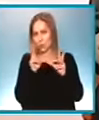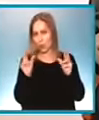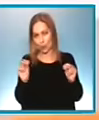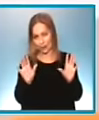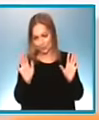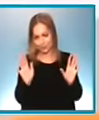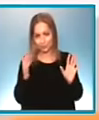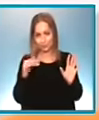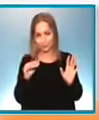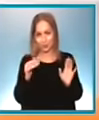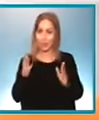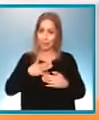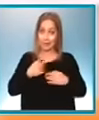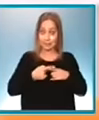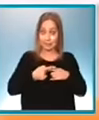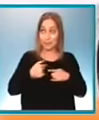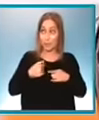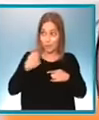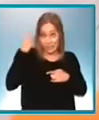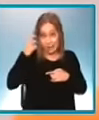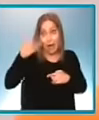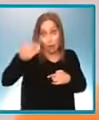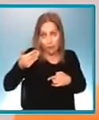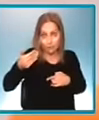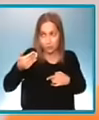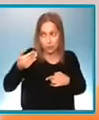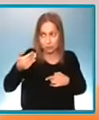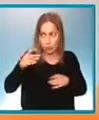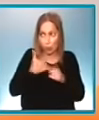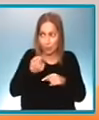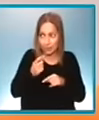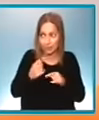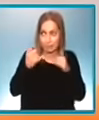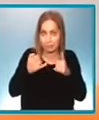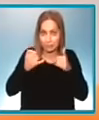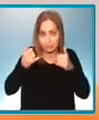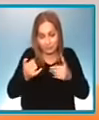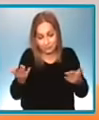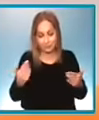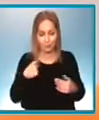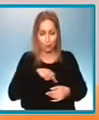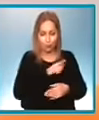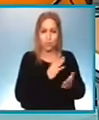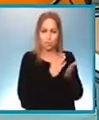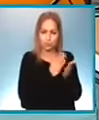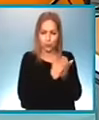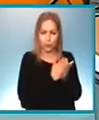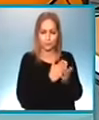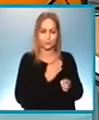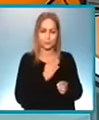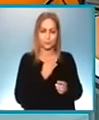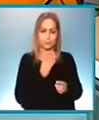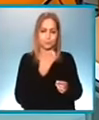Mas foi uma boa motivação. E pronto, eu fui para a escola. E mandaram-me